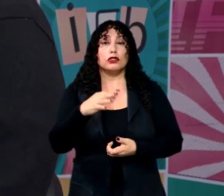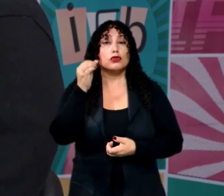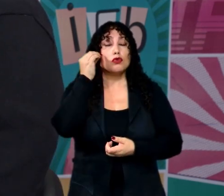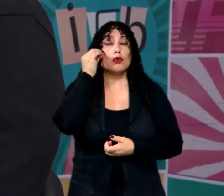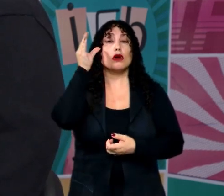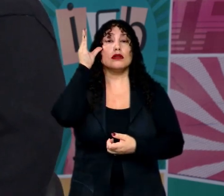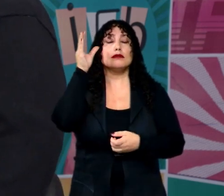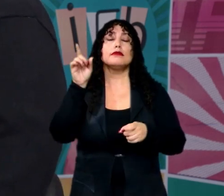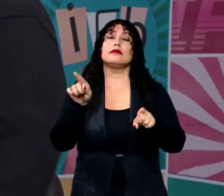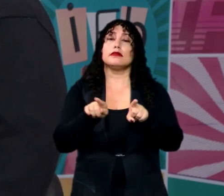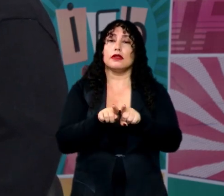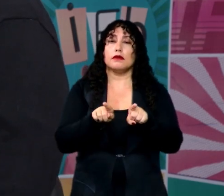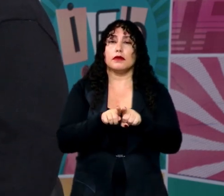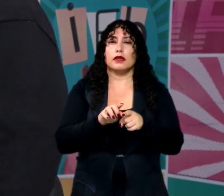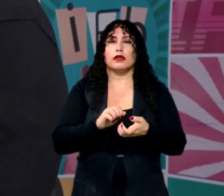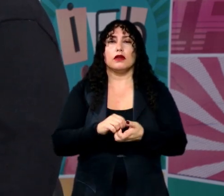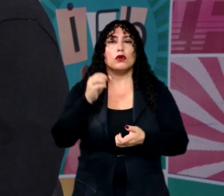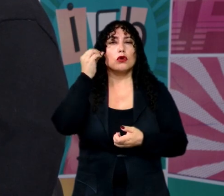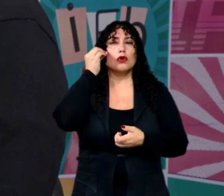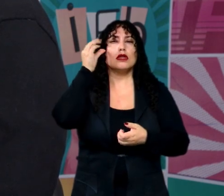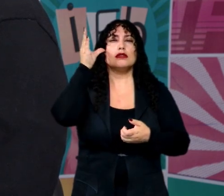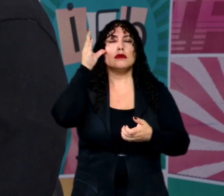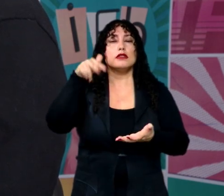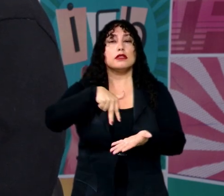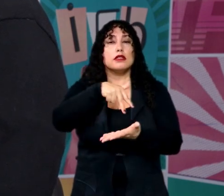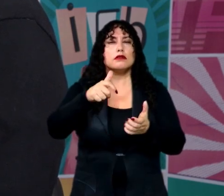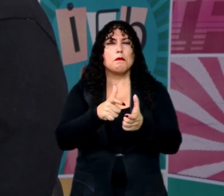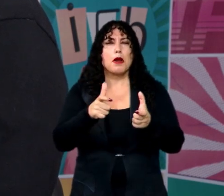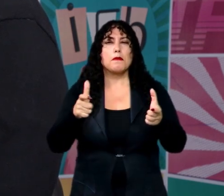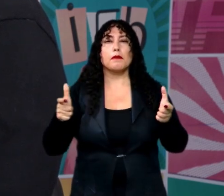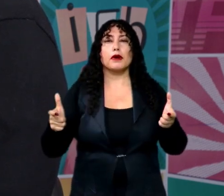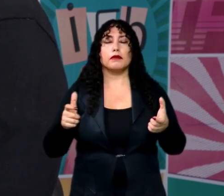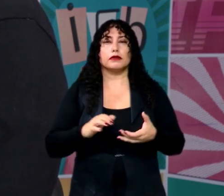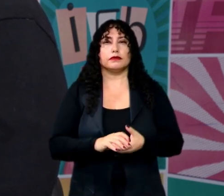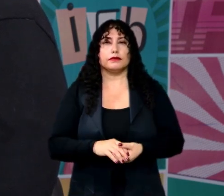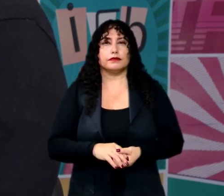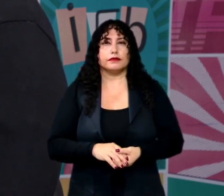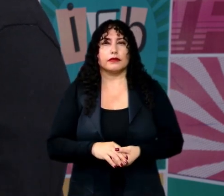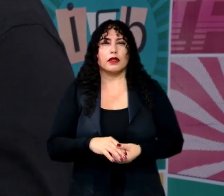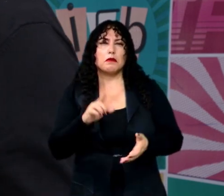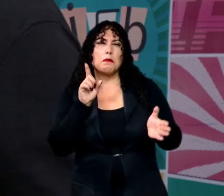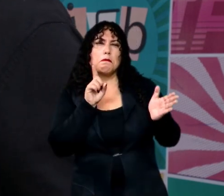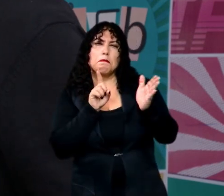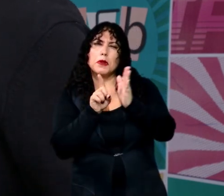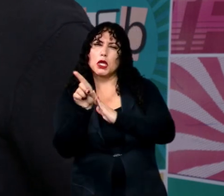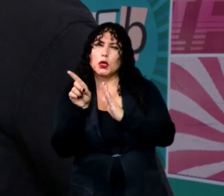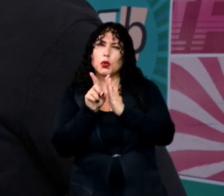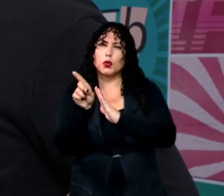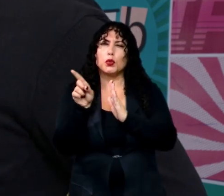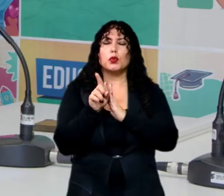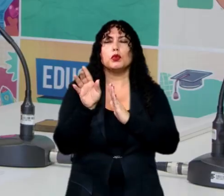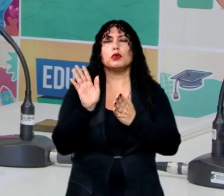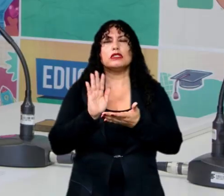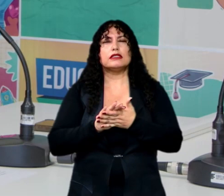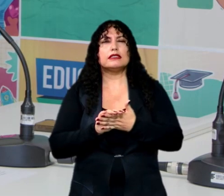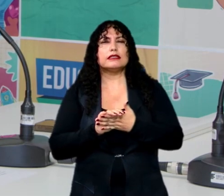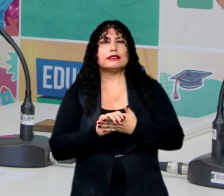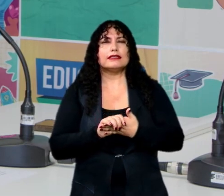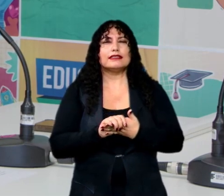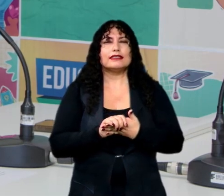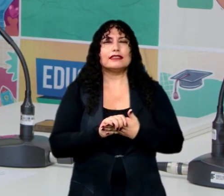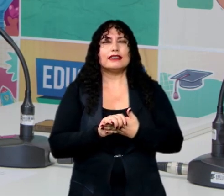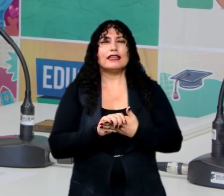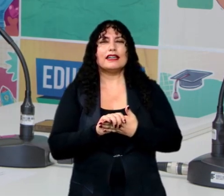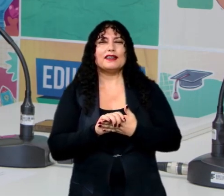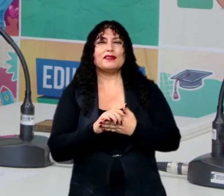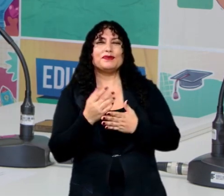conhecimento mesmo, né? O conhecimento da dança vai aumentando. Tem alguma, assim, é uma pergunta talvez até um pouco